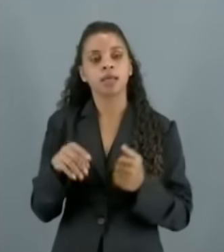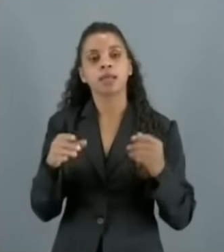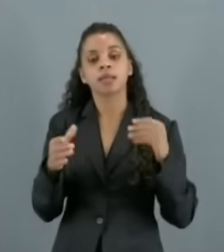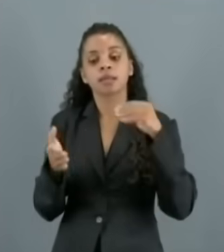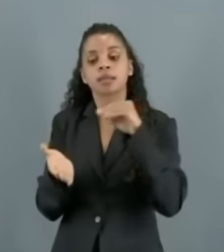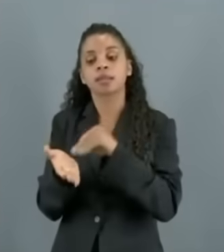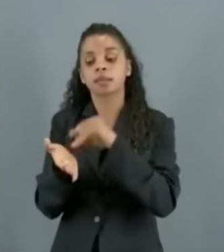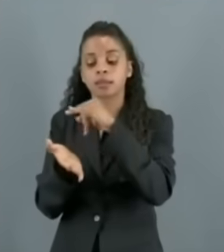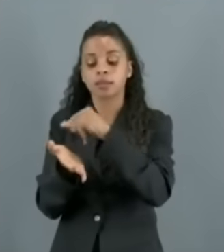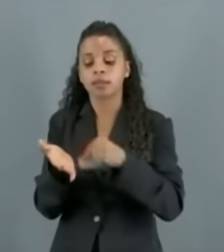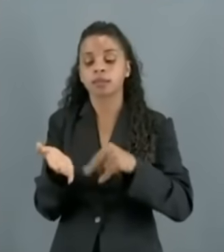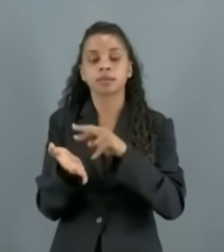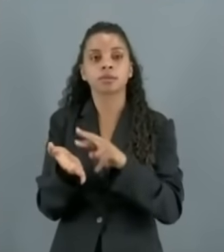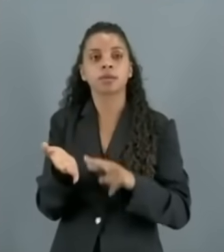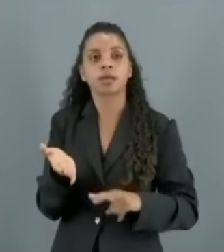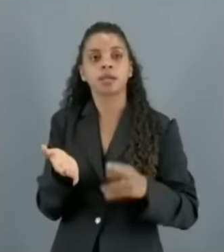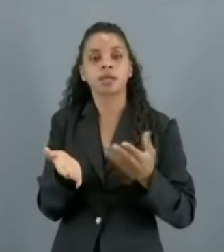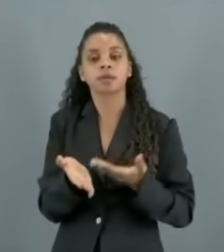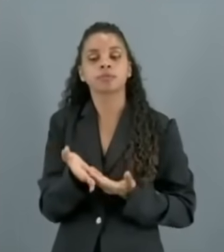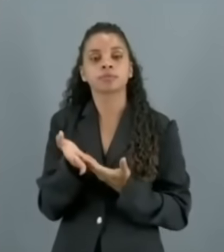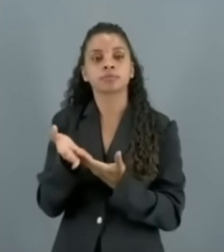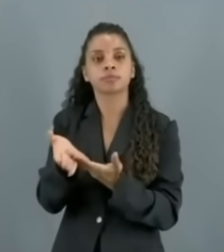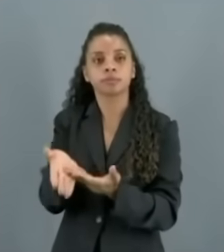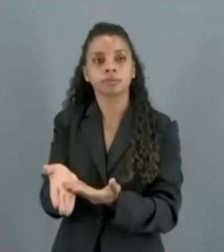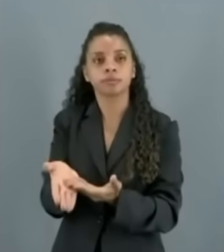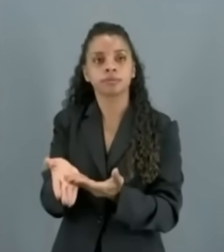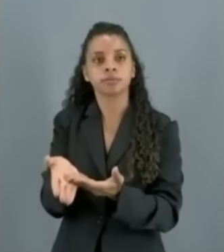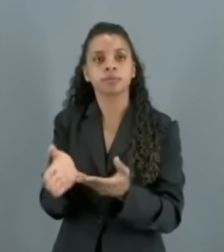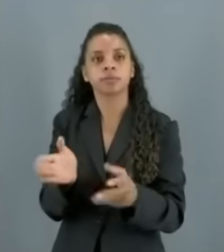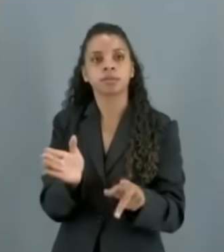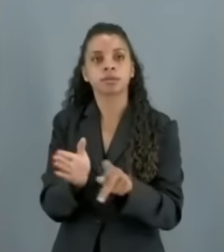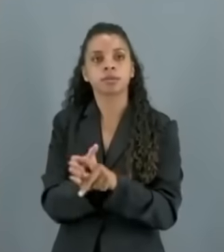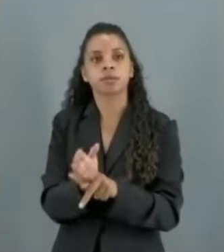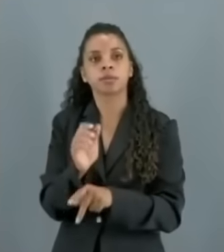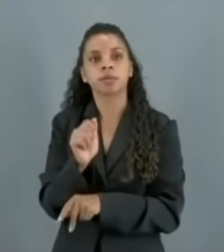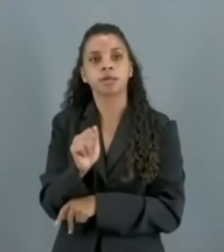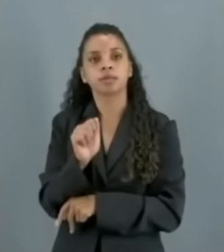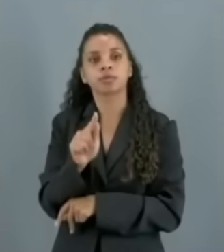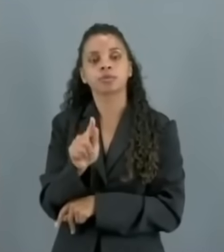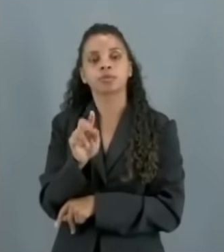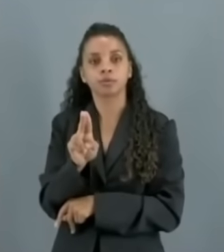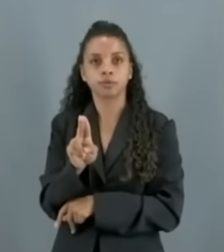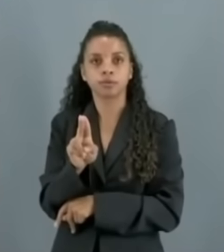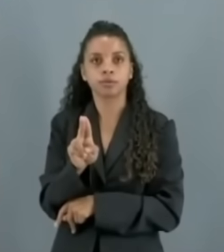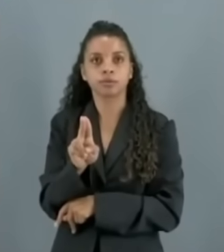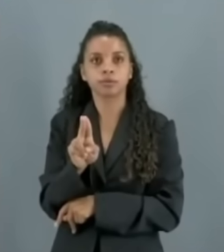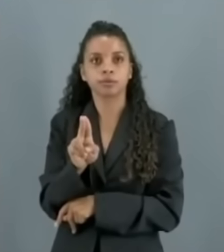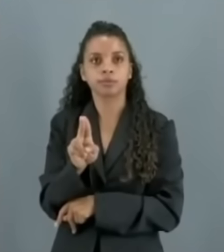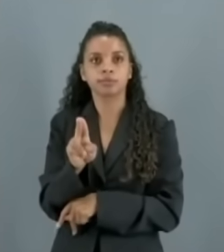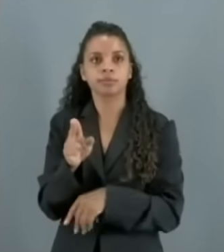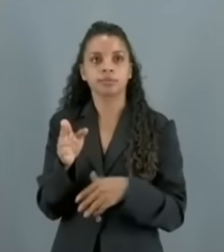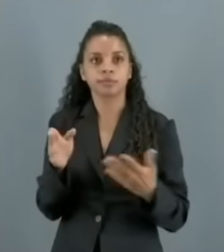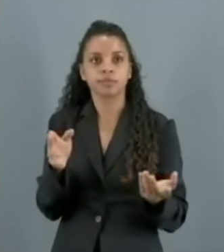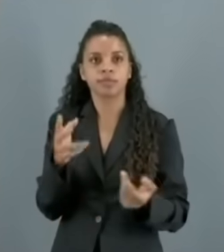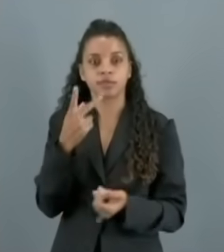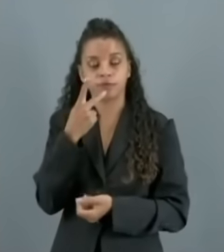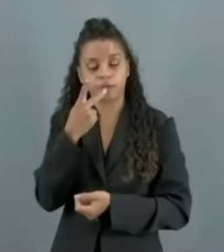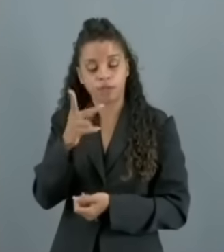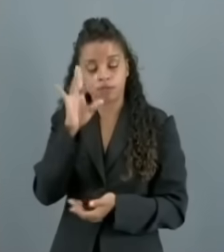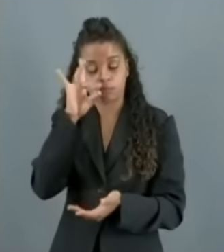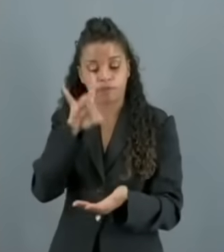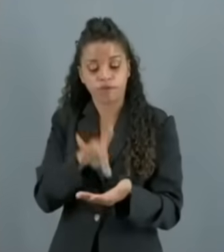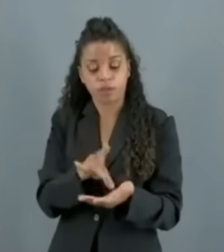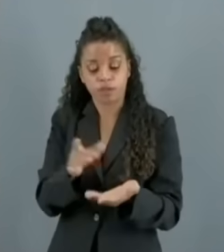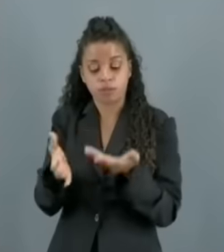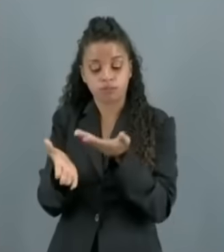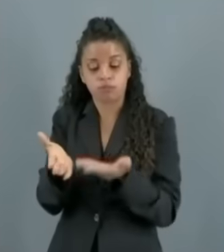foi submetido à própria Advocacia Geral da União. Então, a gente fala aqui em cima de fatos. O